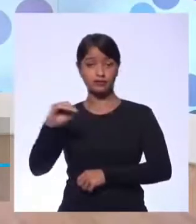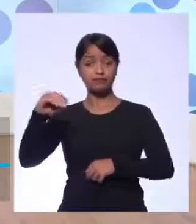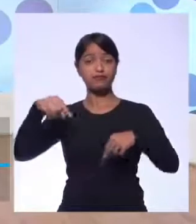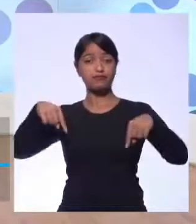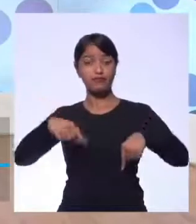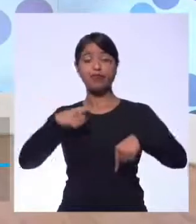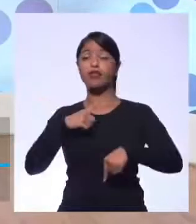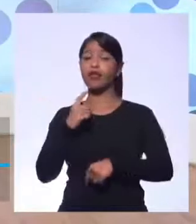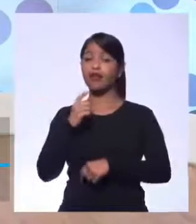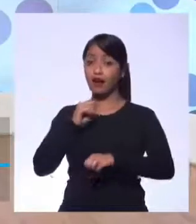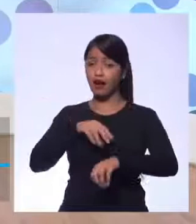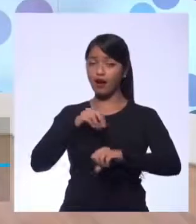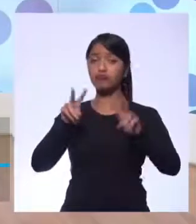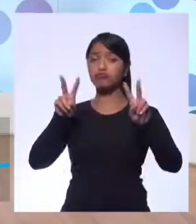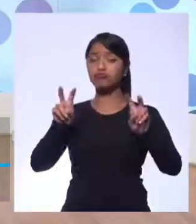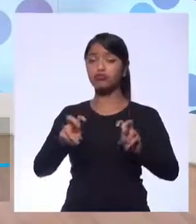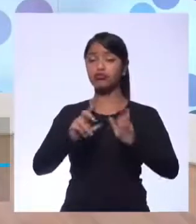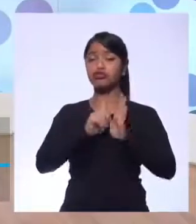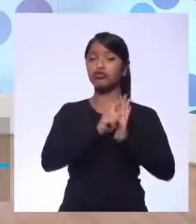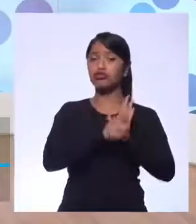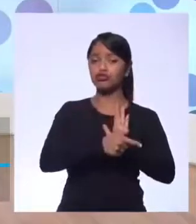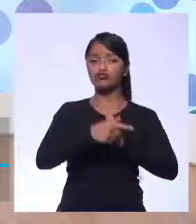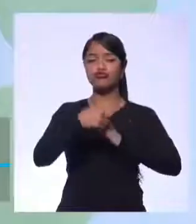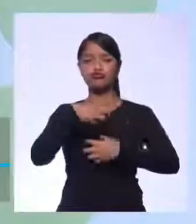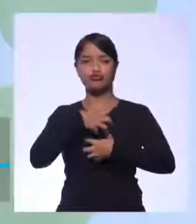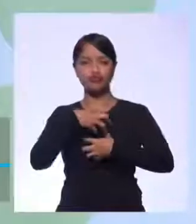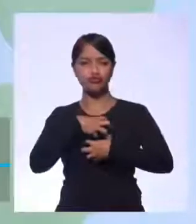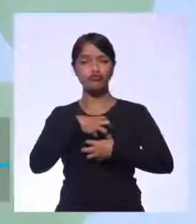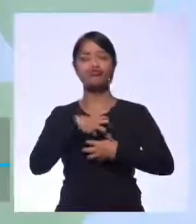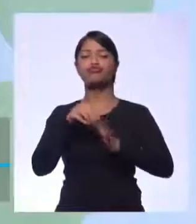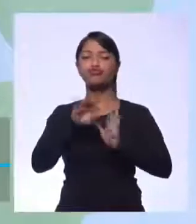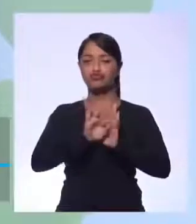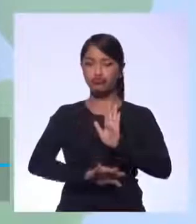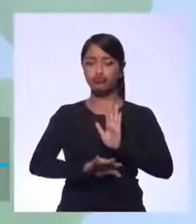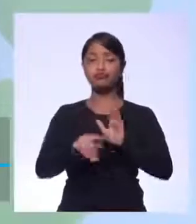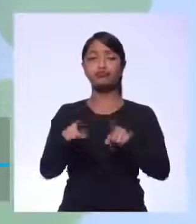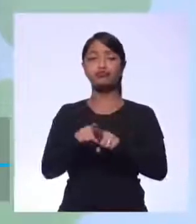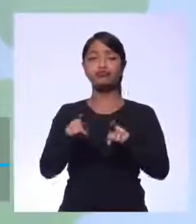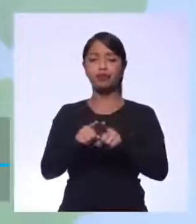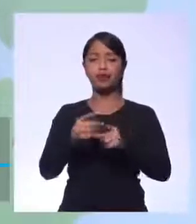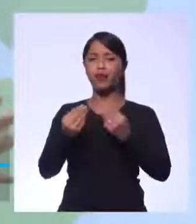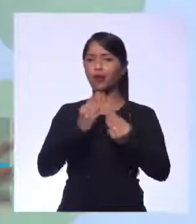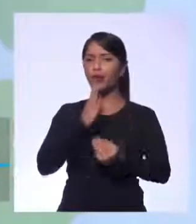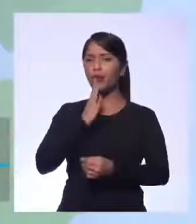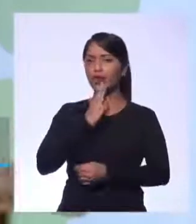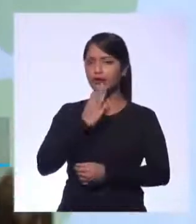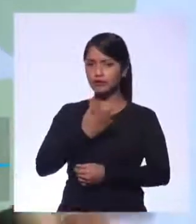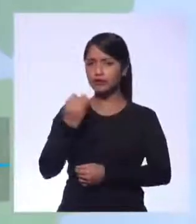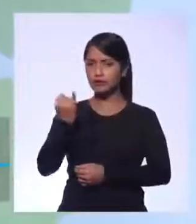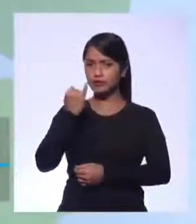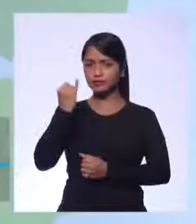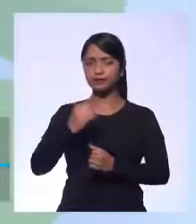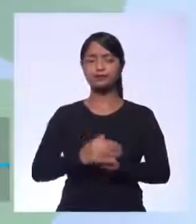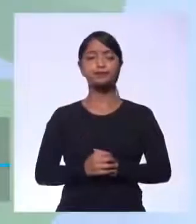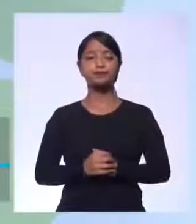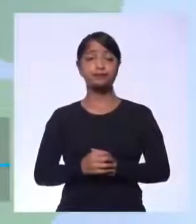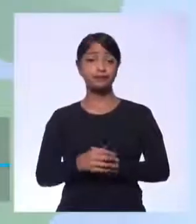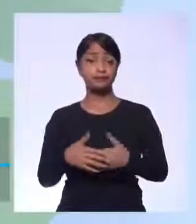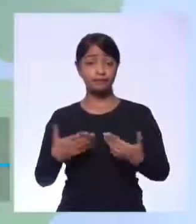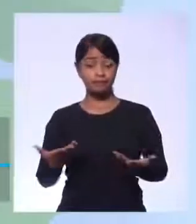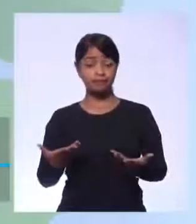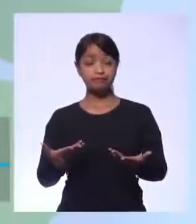falando sobre tipos e gêneros textuais e a importância de reconhecê-los, não é? Mas também de um texto a gente pode